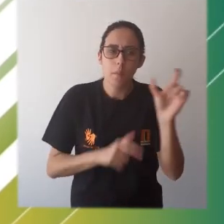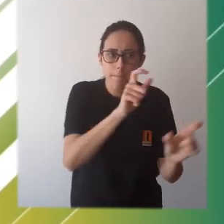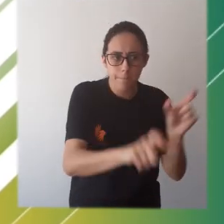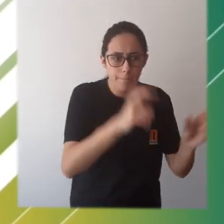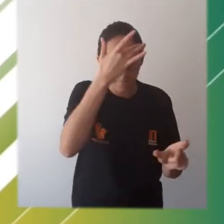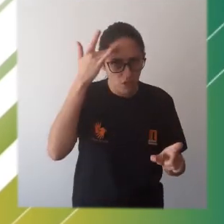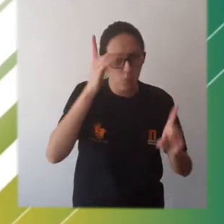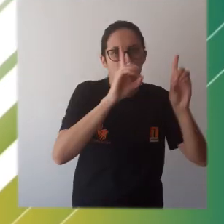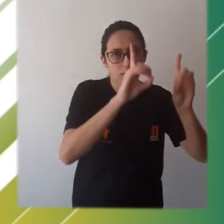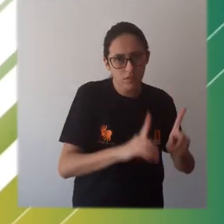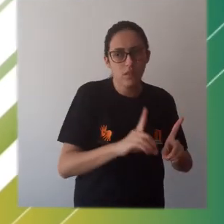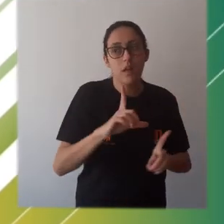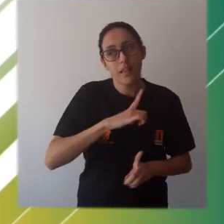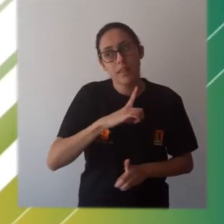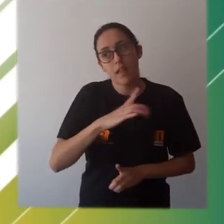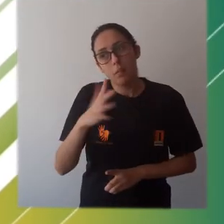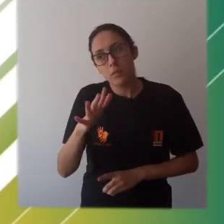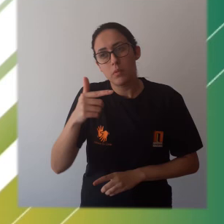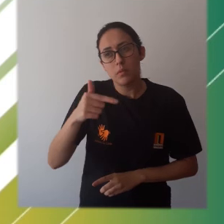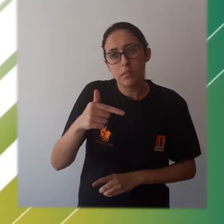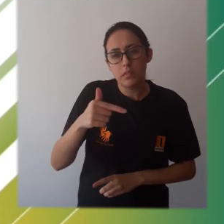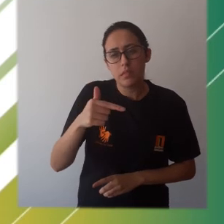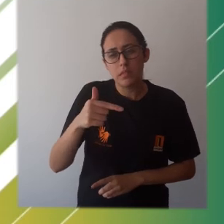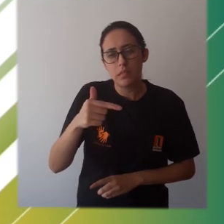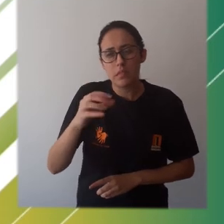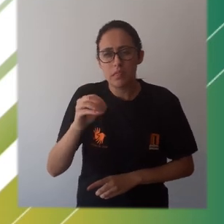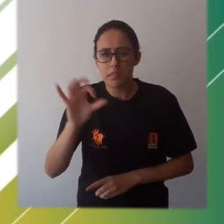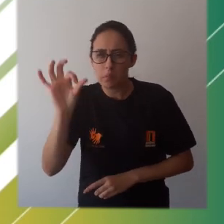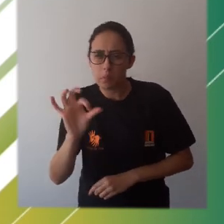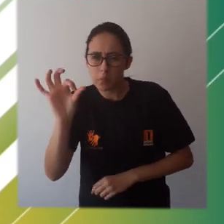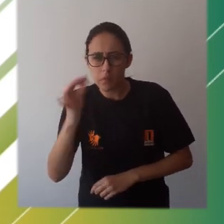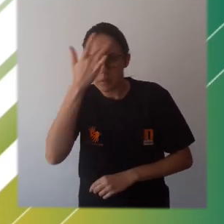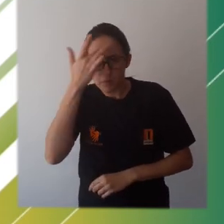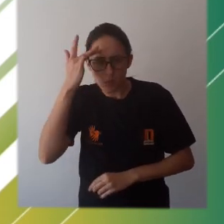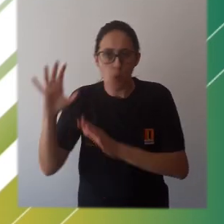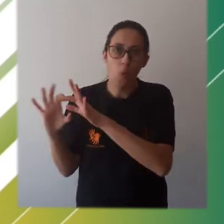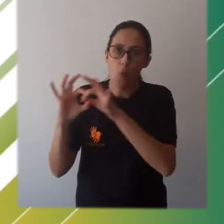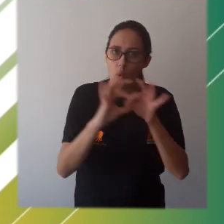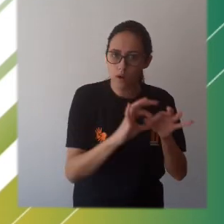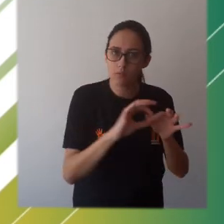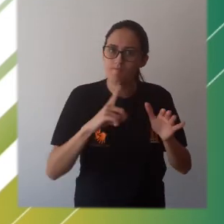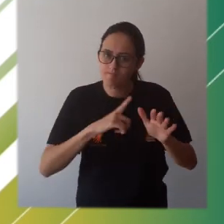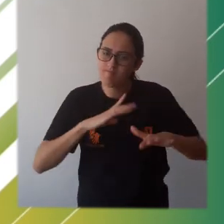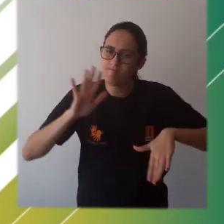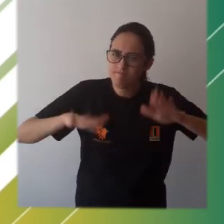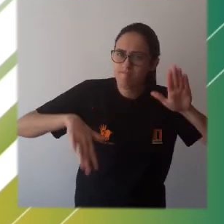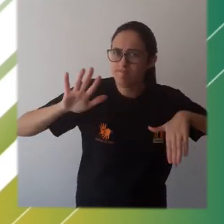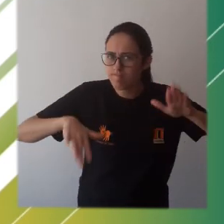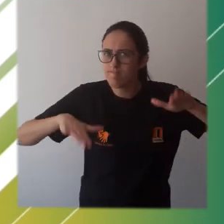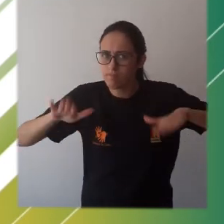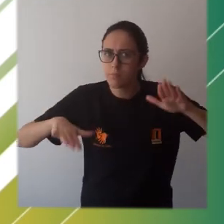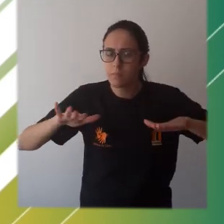bolsistas paralímpicos e 78% a 80% de bolsistas olímpicos, né, em função até do volume